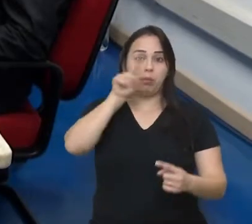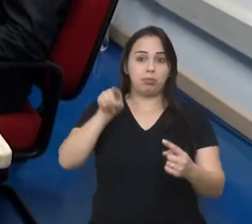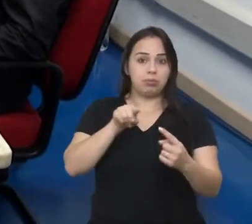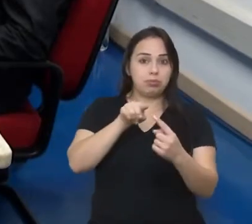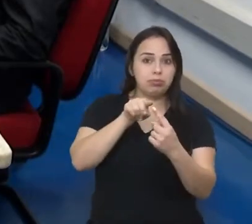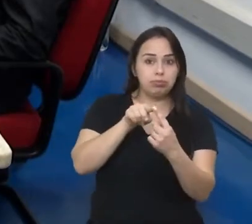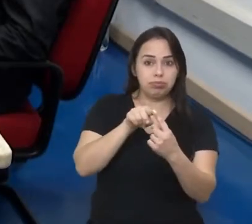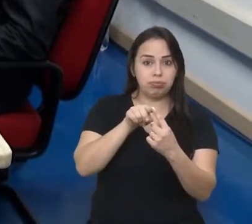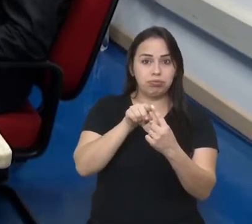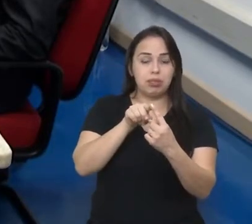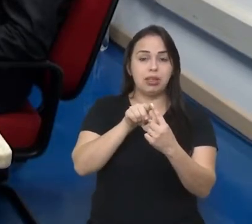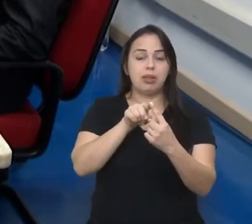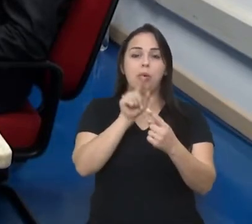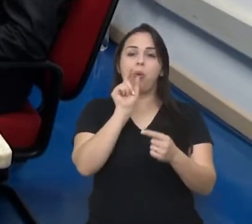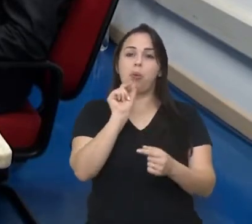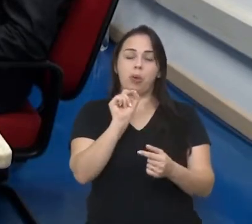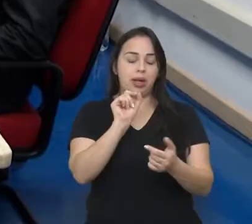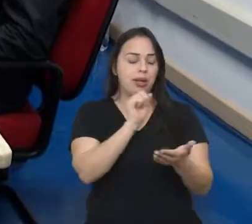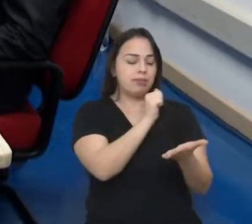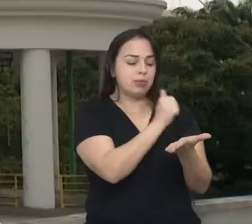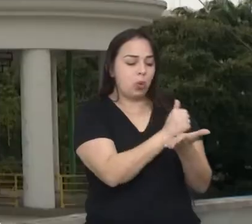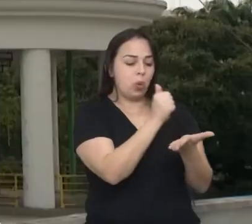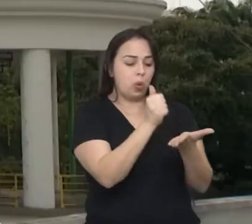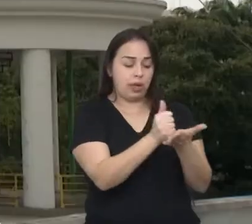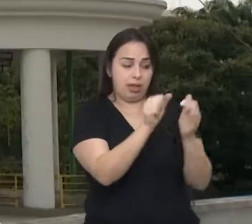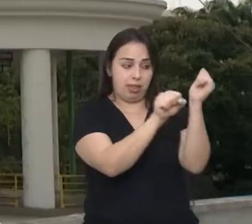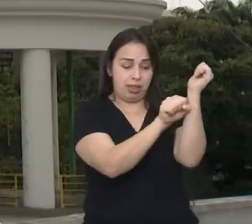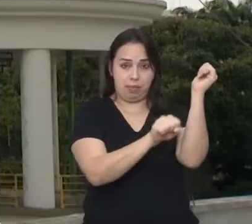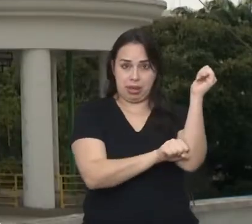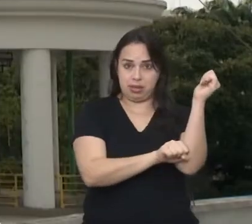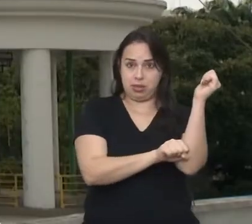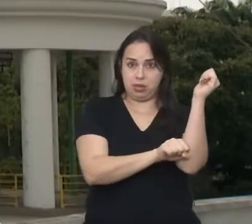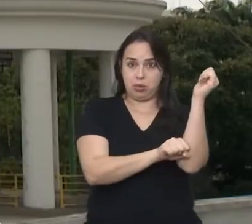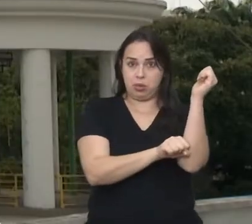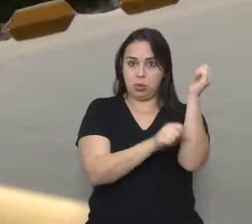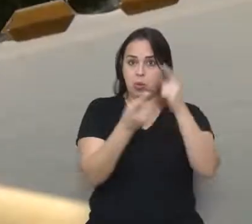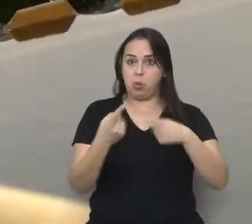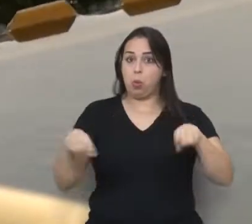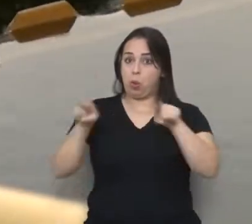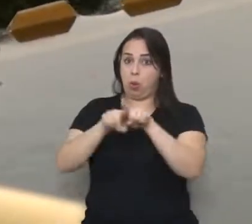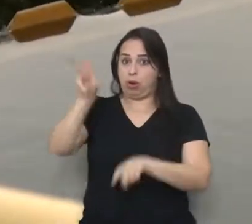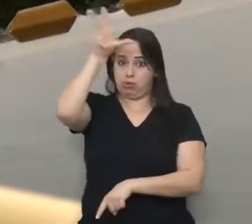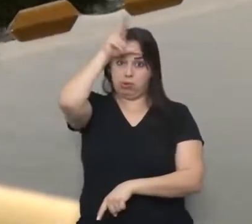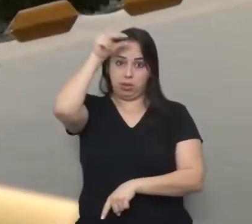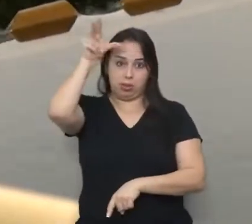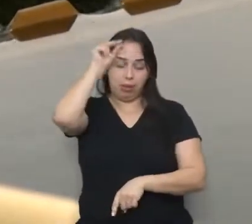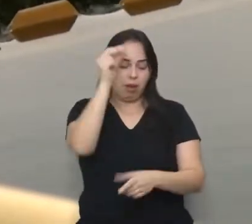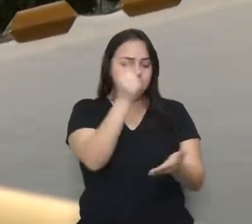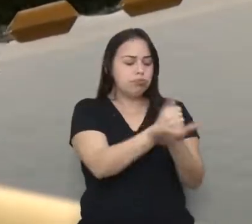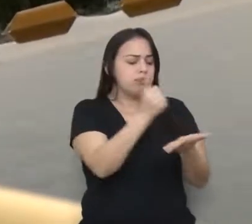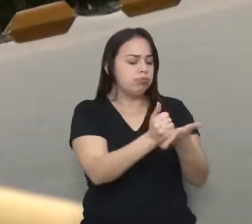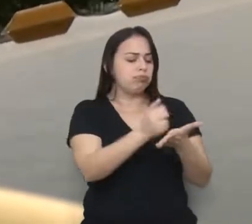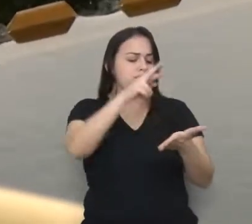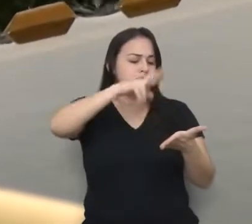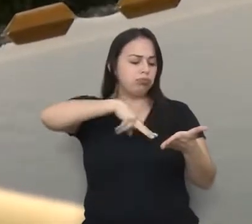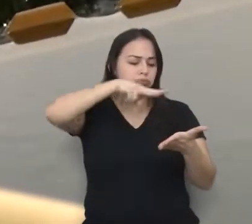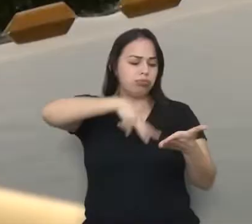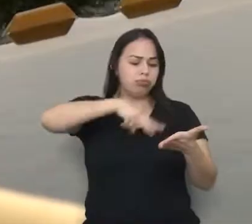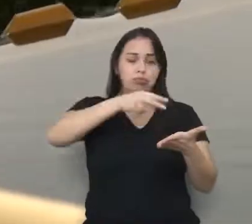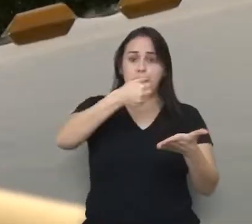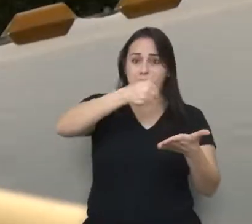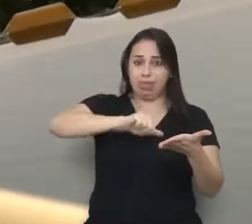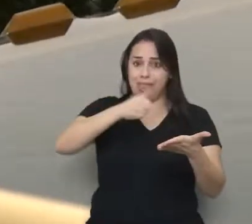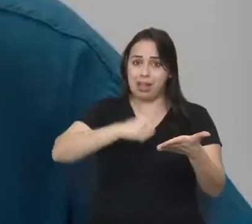principal objetivo apurar supostas irregularidades por parte da Sabesp no contrato firmado entre a concessionária